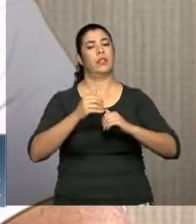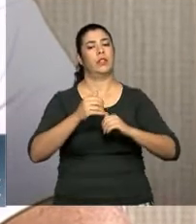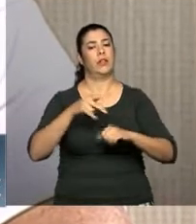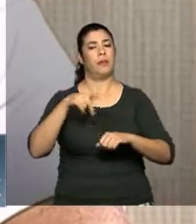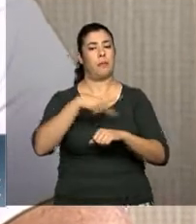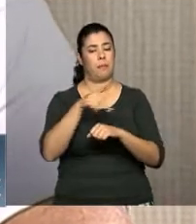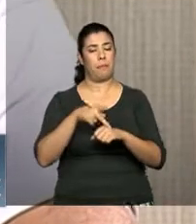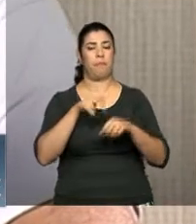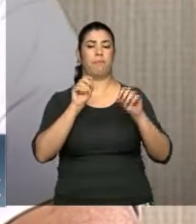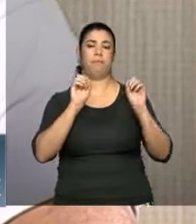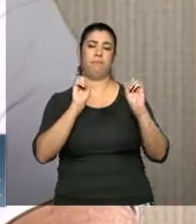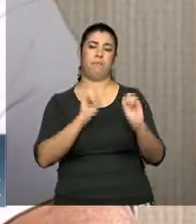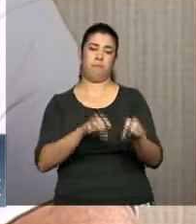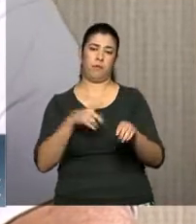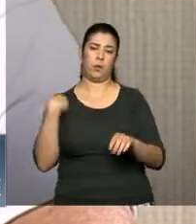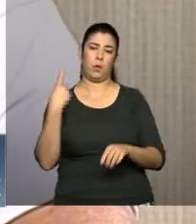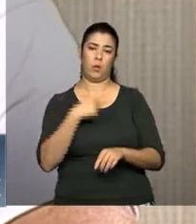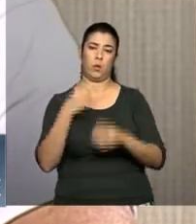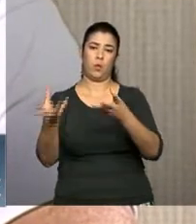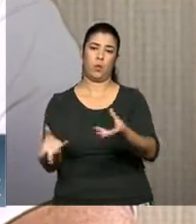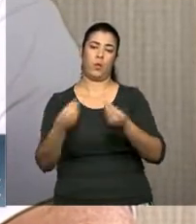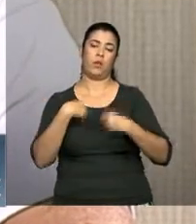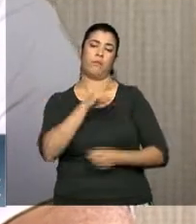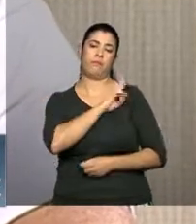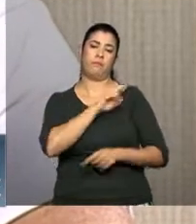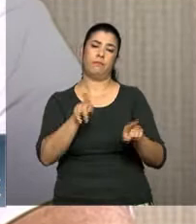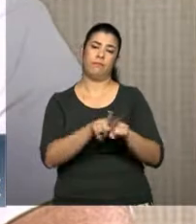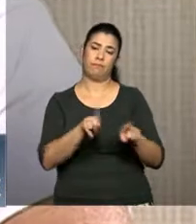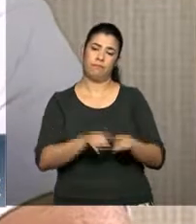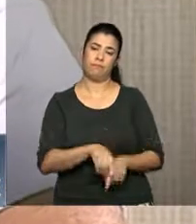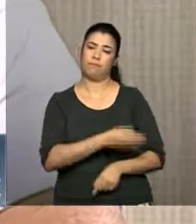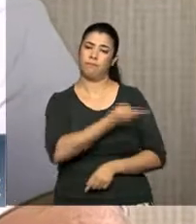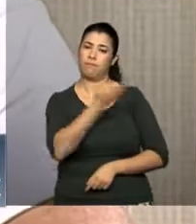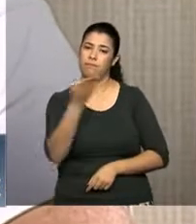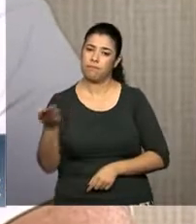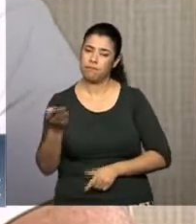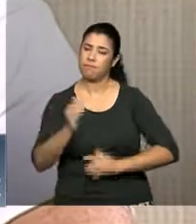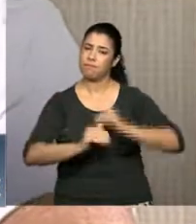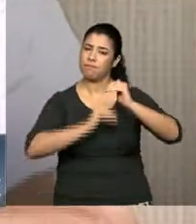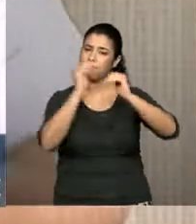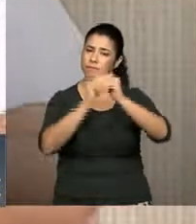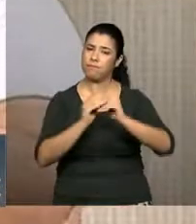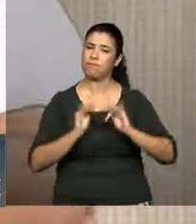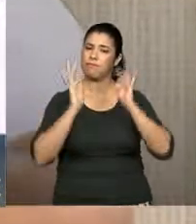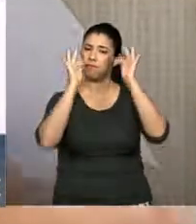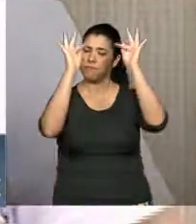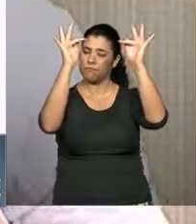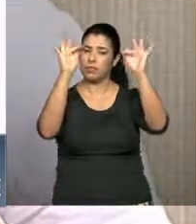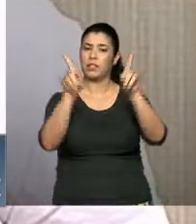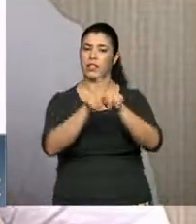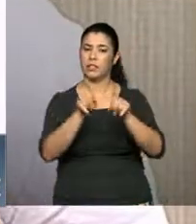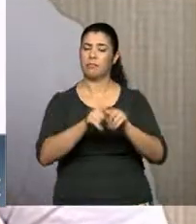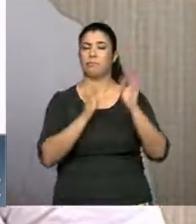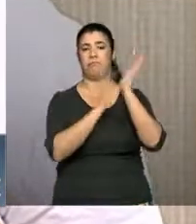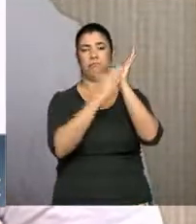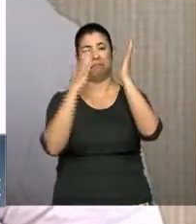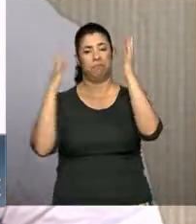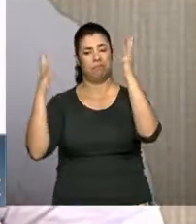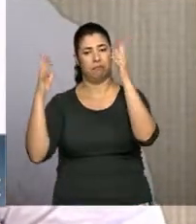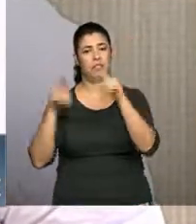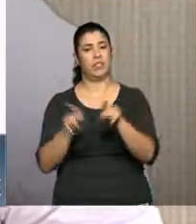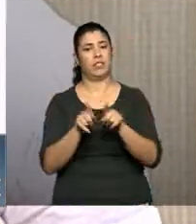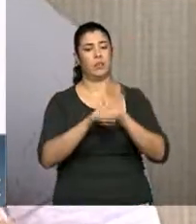que todos nós fomos desafiados então sucesso parabéns como a lista de desafios é